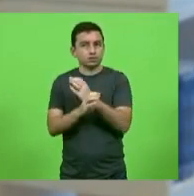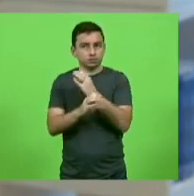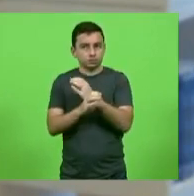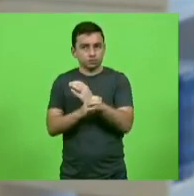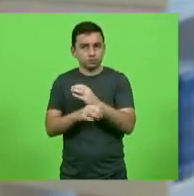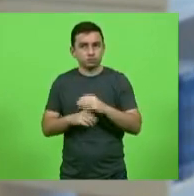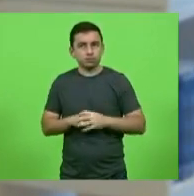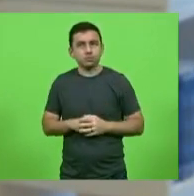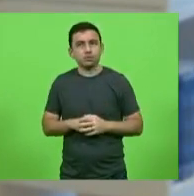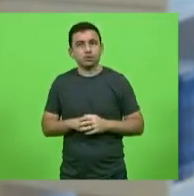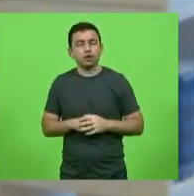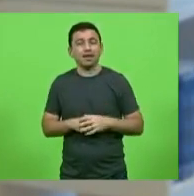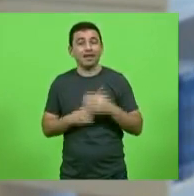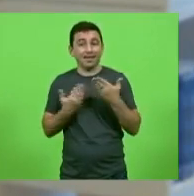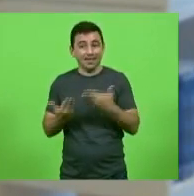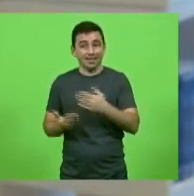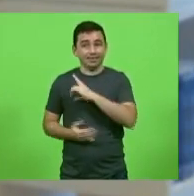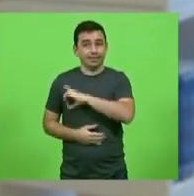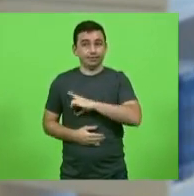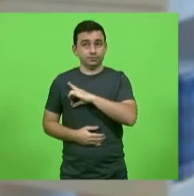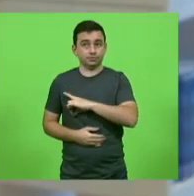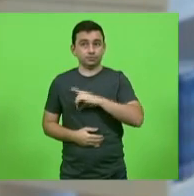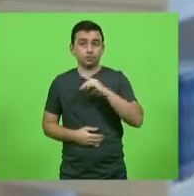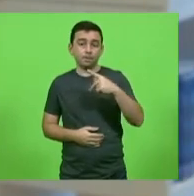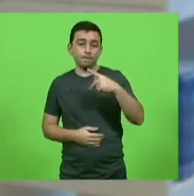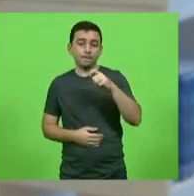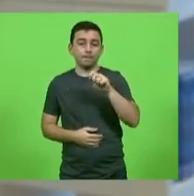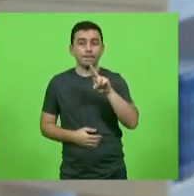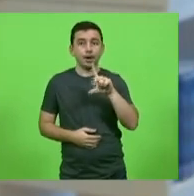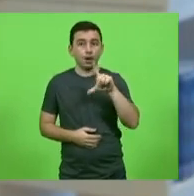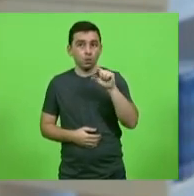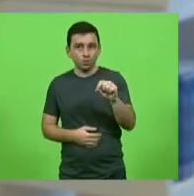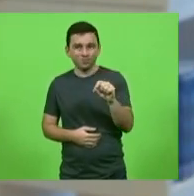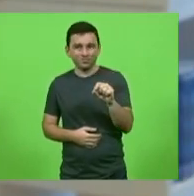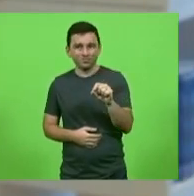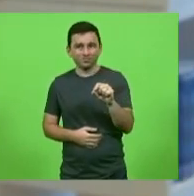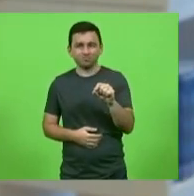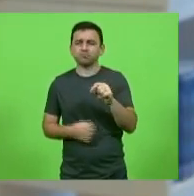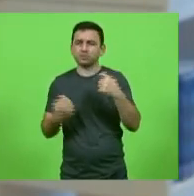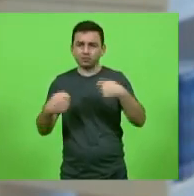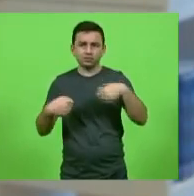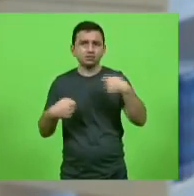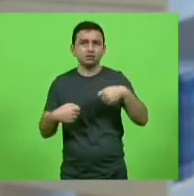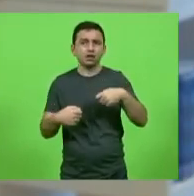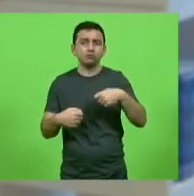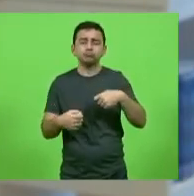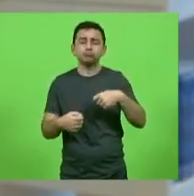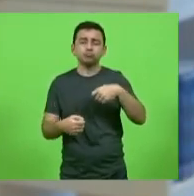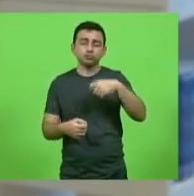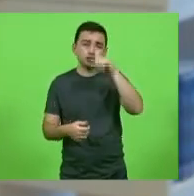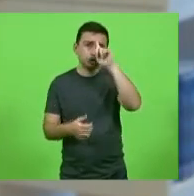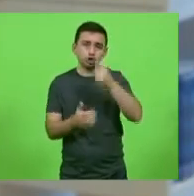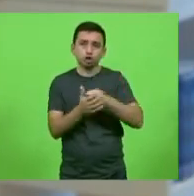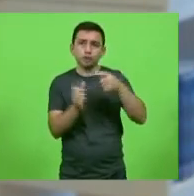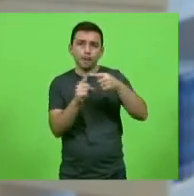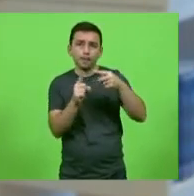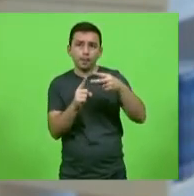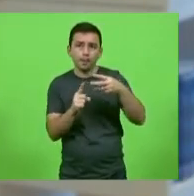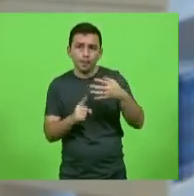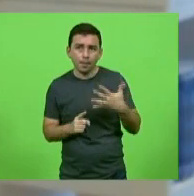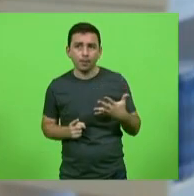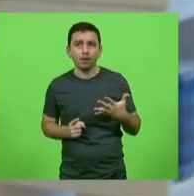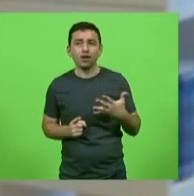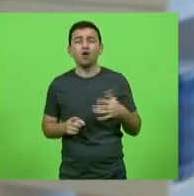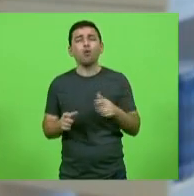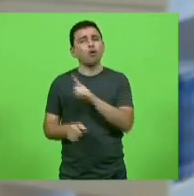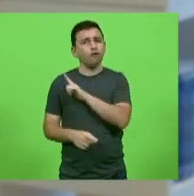de seu delegado-geral de polícia, Dr. Paulo Queirich, a fim de que tomasse as medidas cabíveis. O governador também